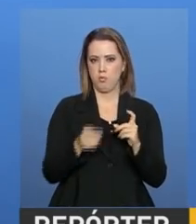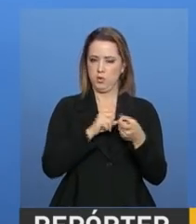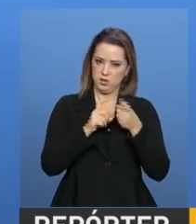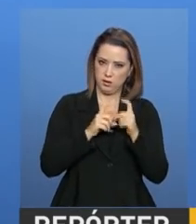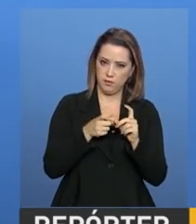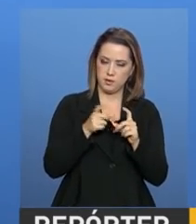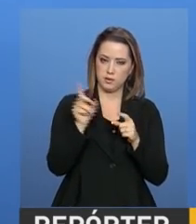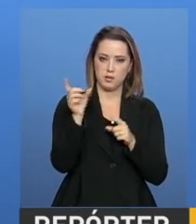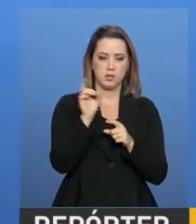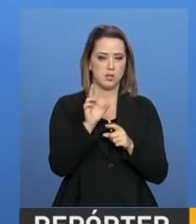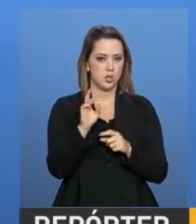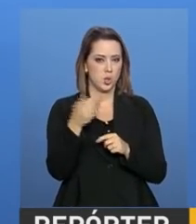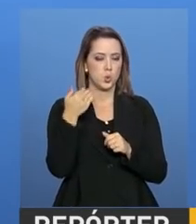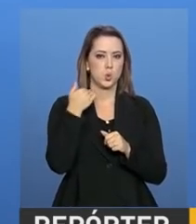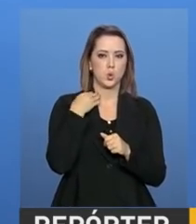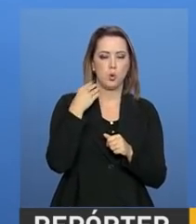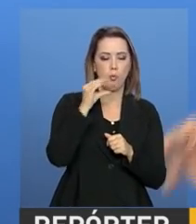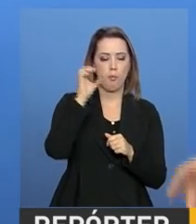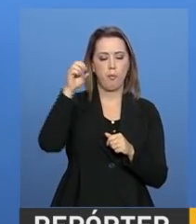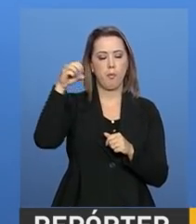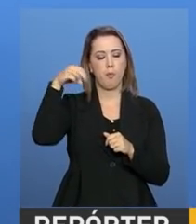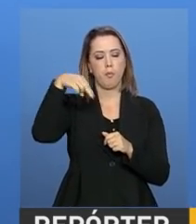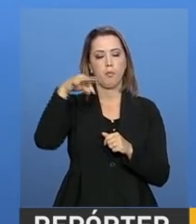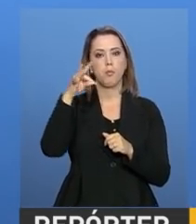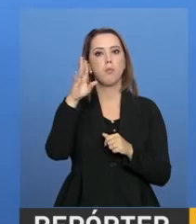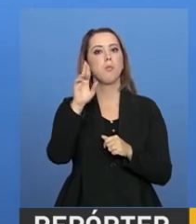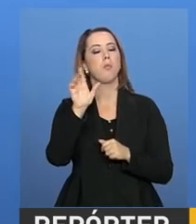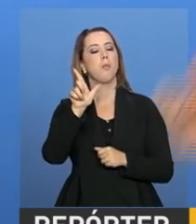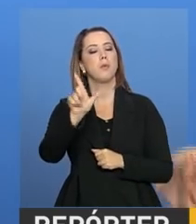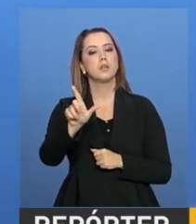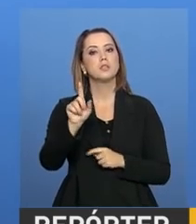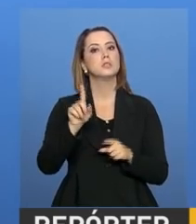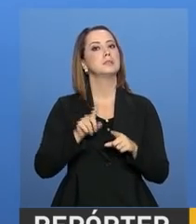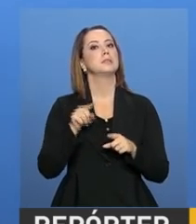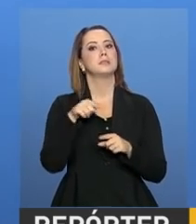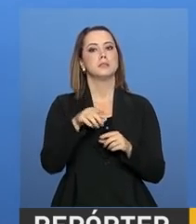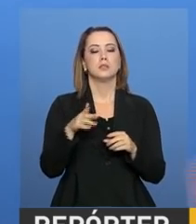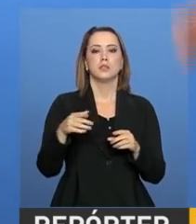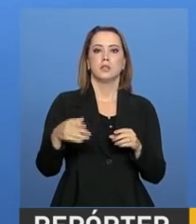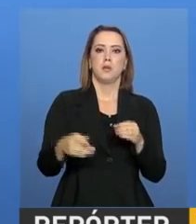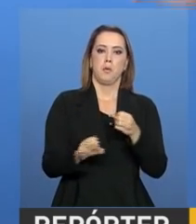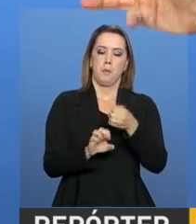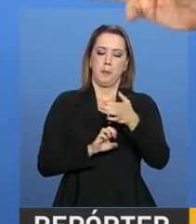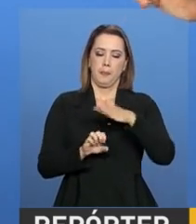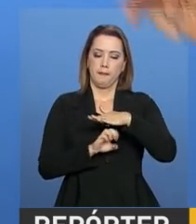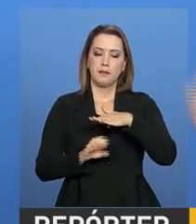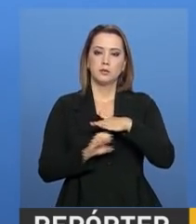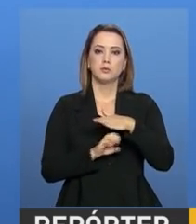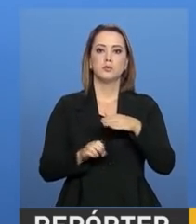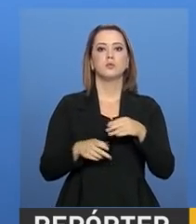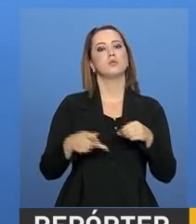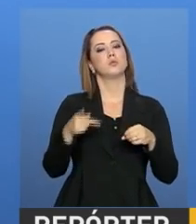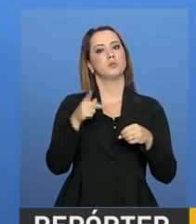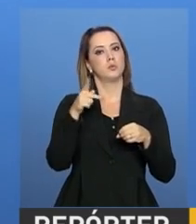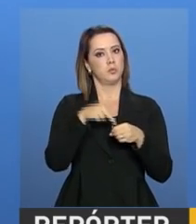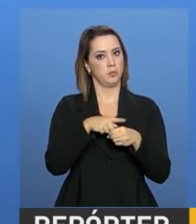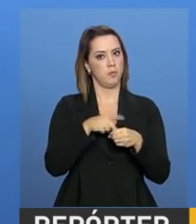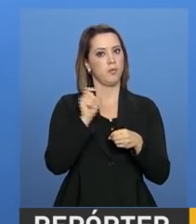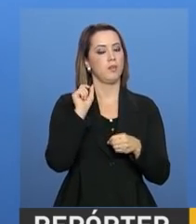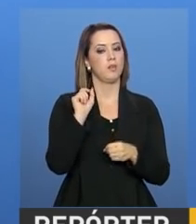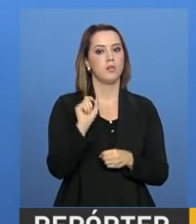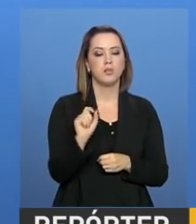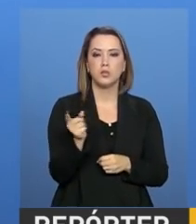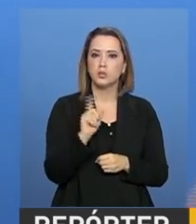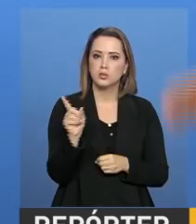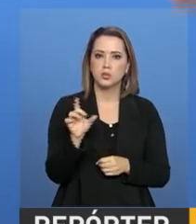agora no banco central no BNDS na Petrobrás no